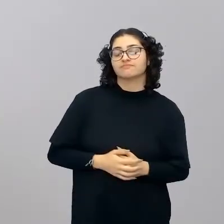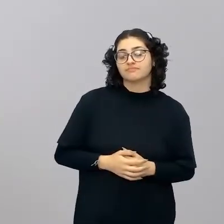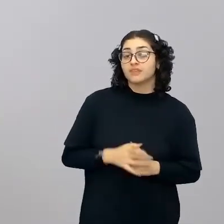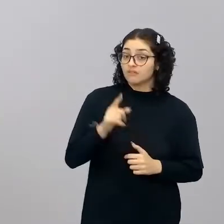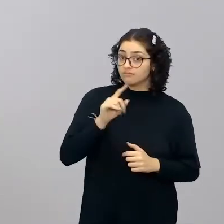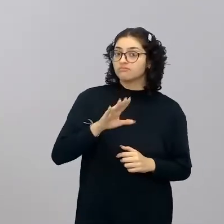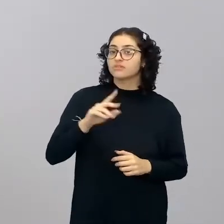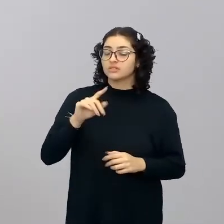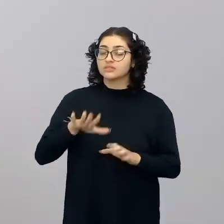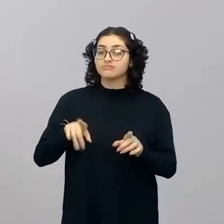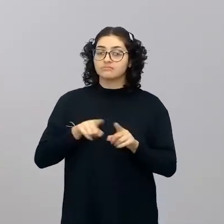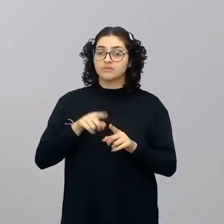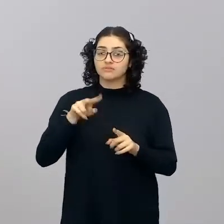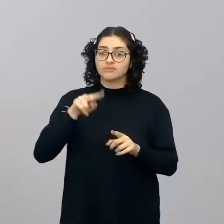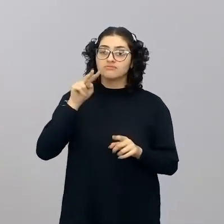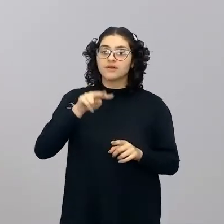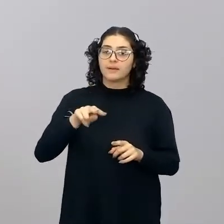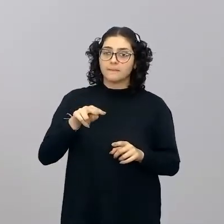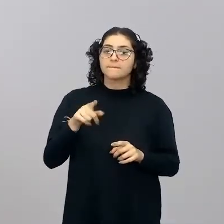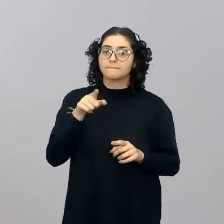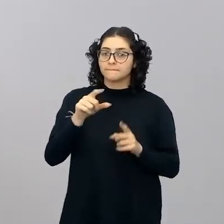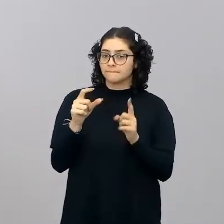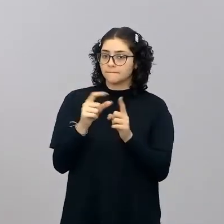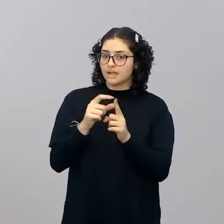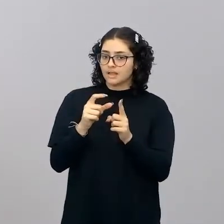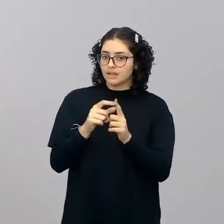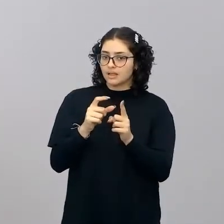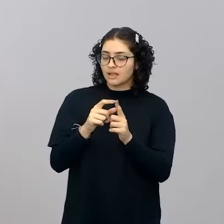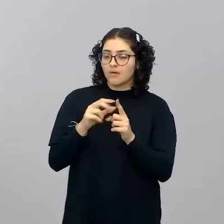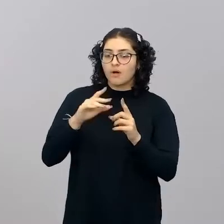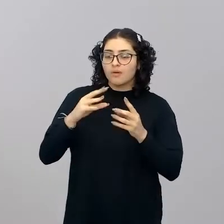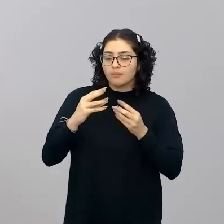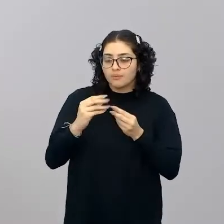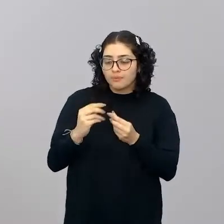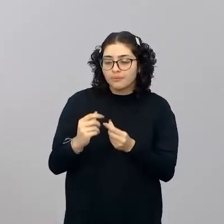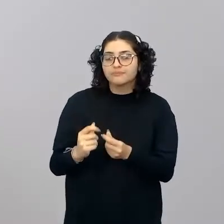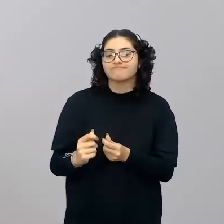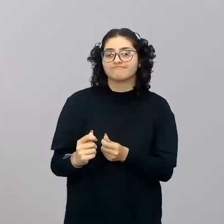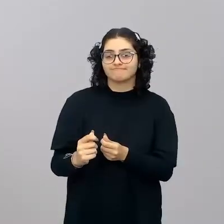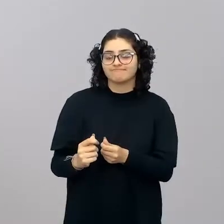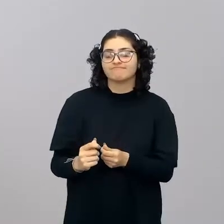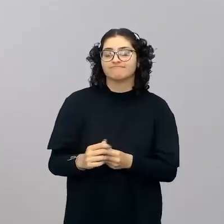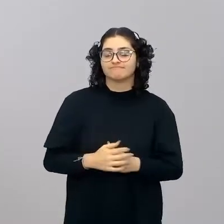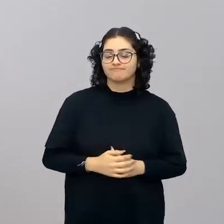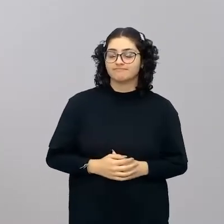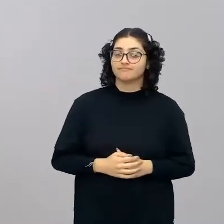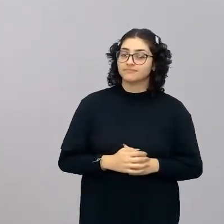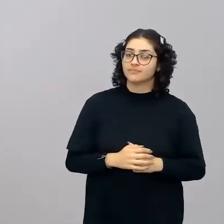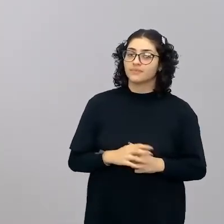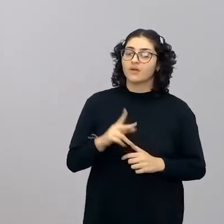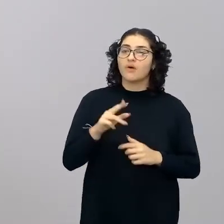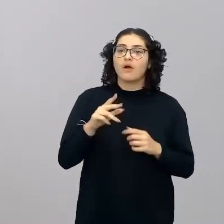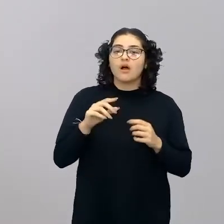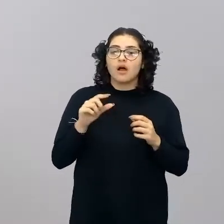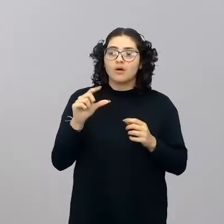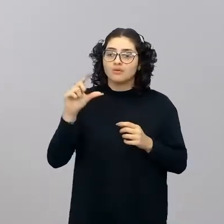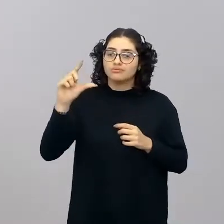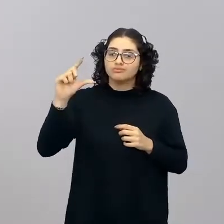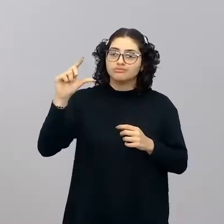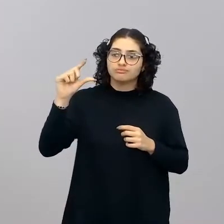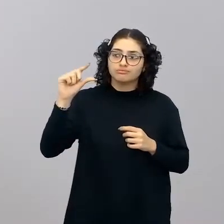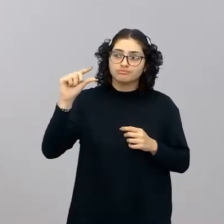escutar bastante essa palavra, de degeneração, Então, ela vai se acabando, ela vai